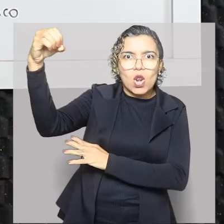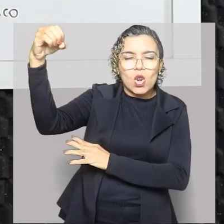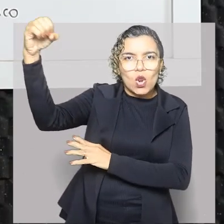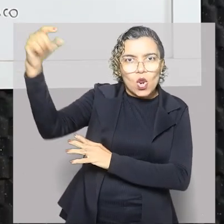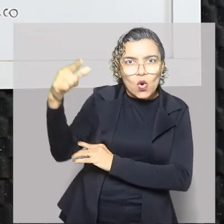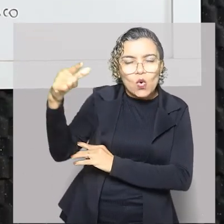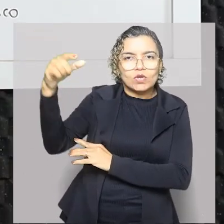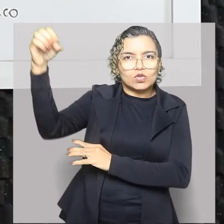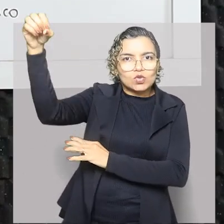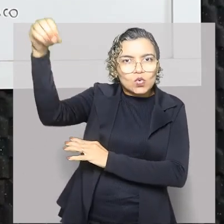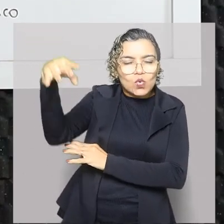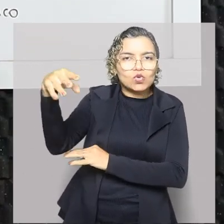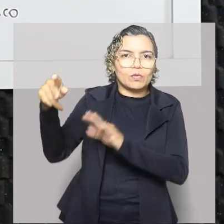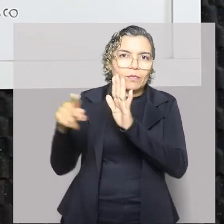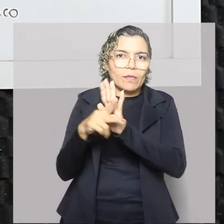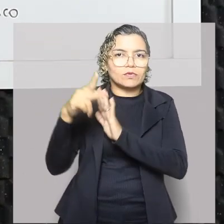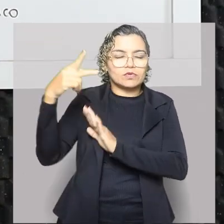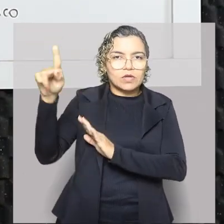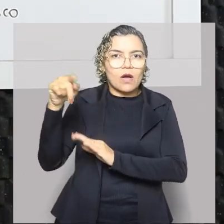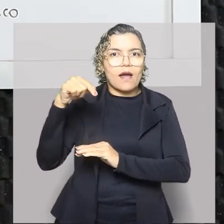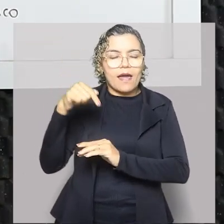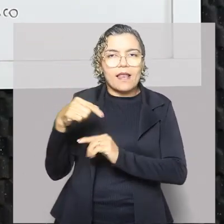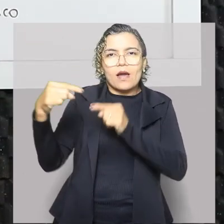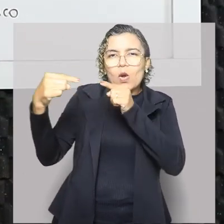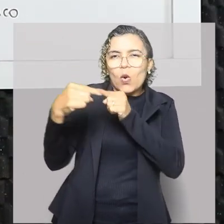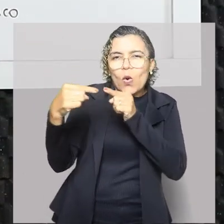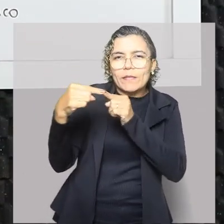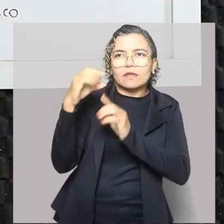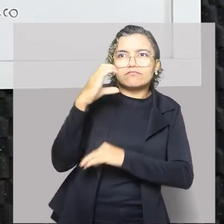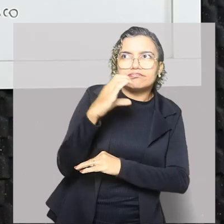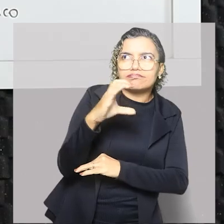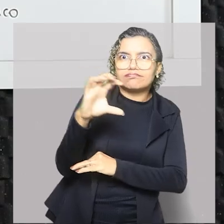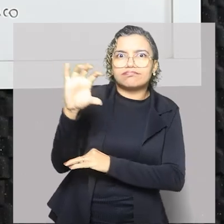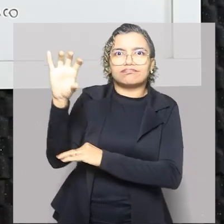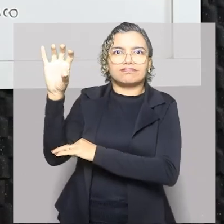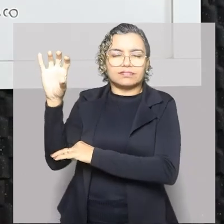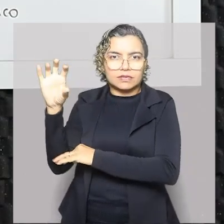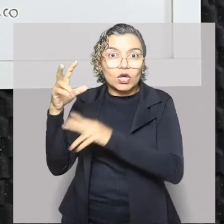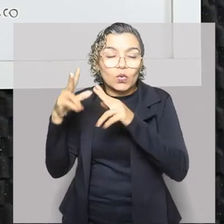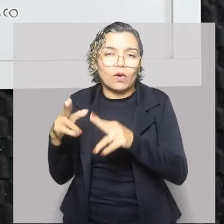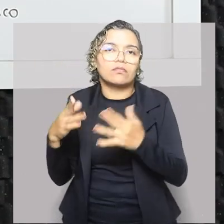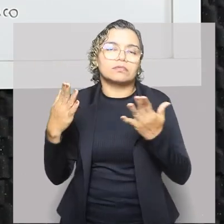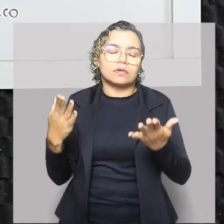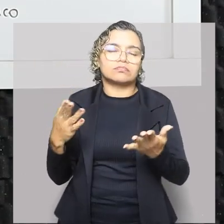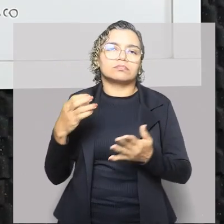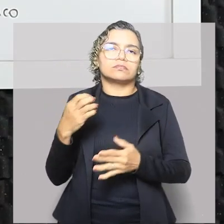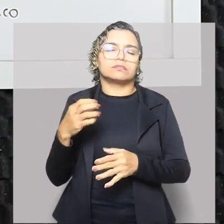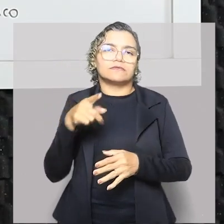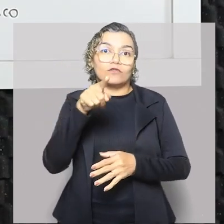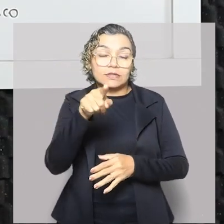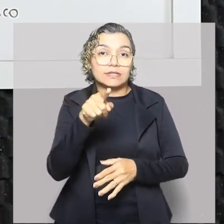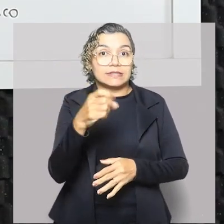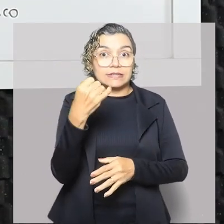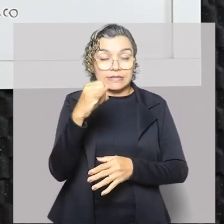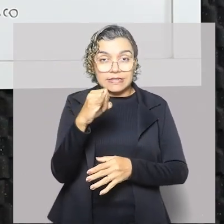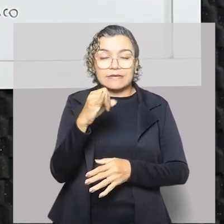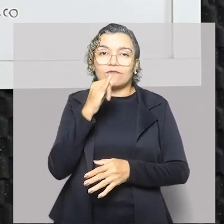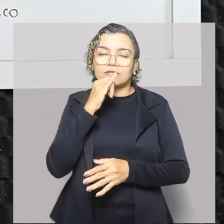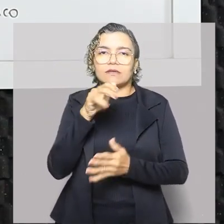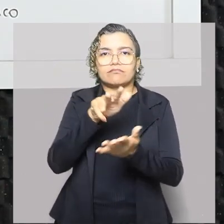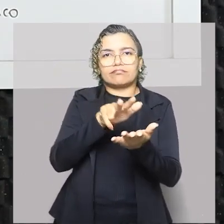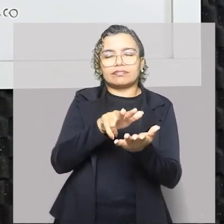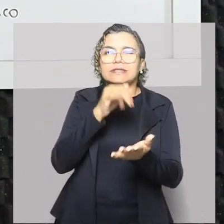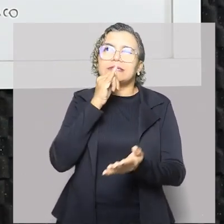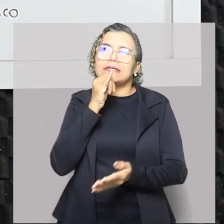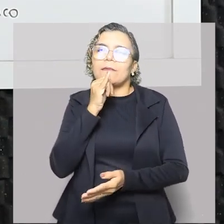ali um direcionamento e ela respondeu a esse estímulo. Da mesma forma que se você ficar exposto ali ao sol,